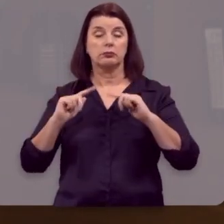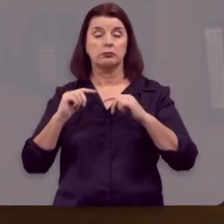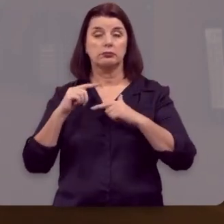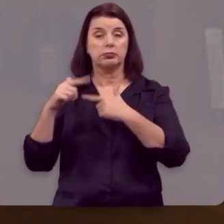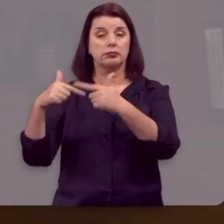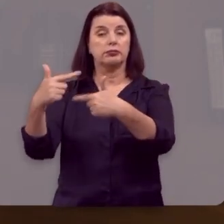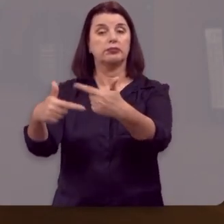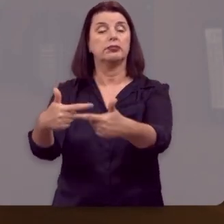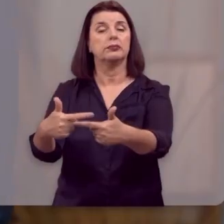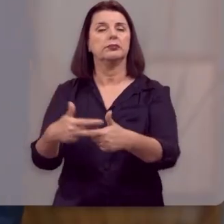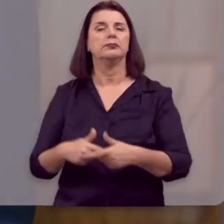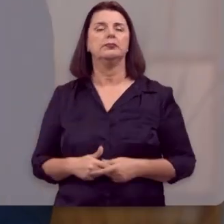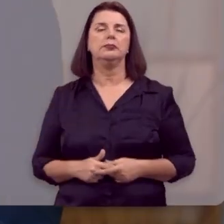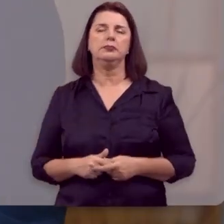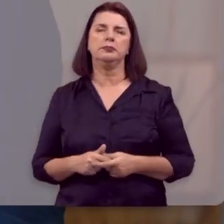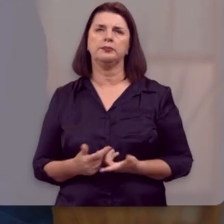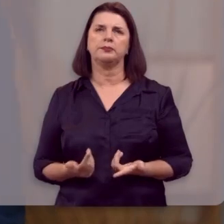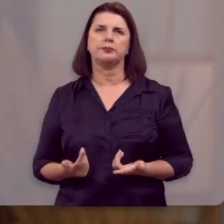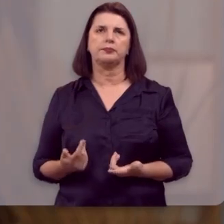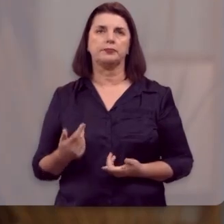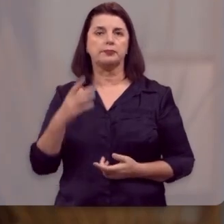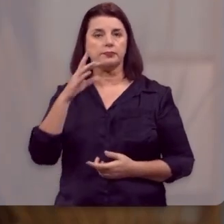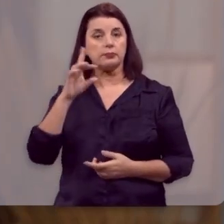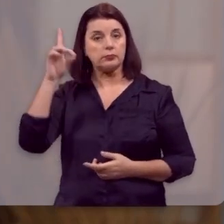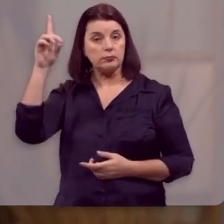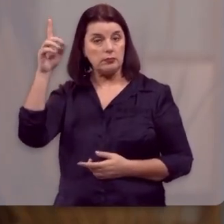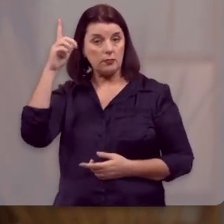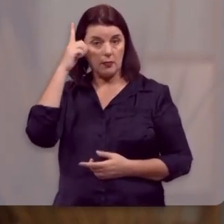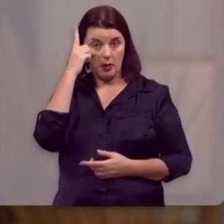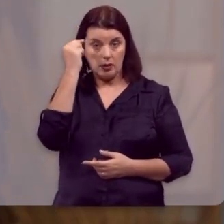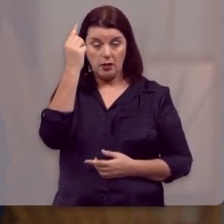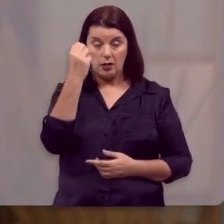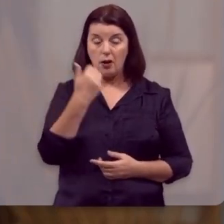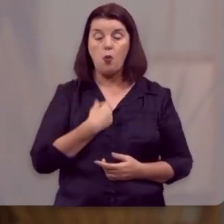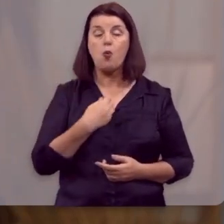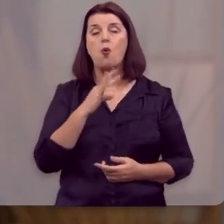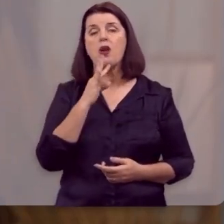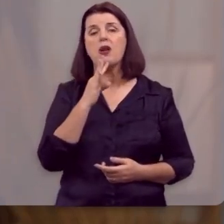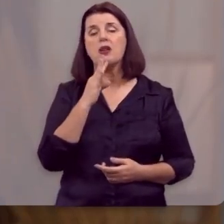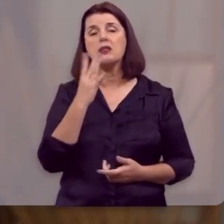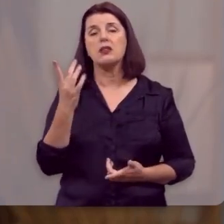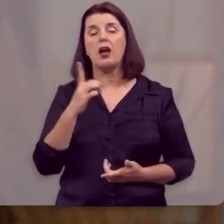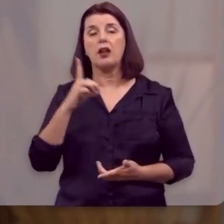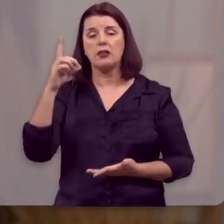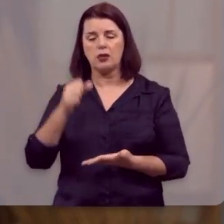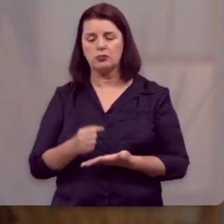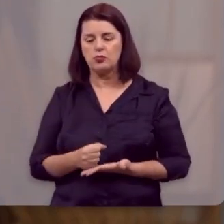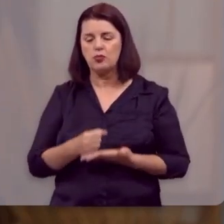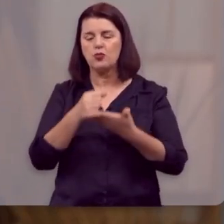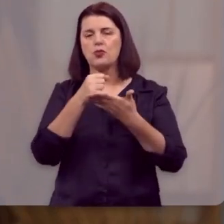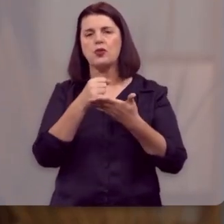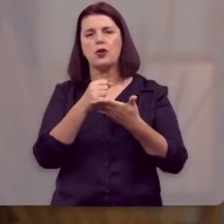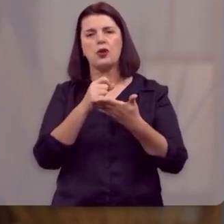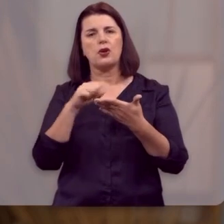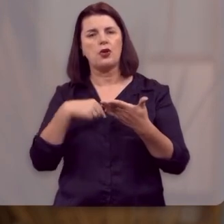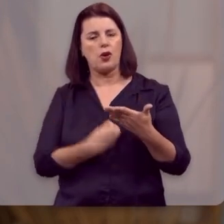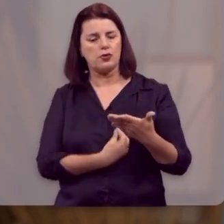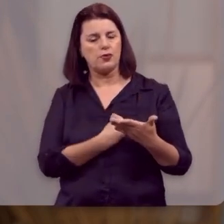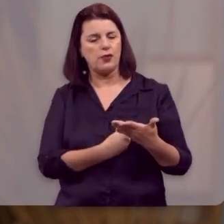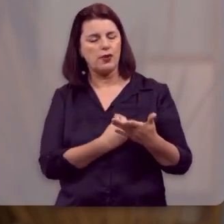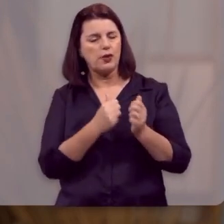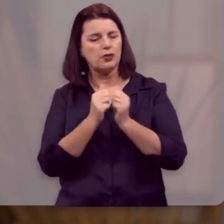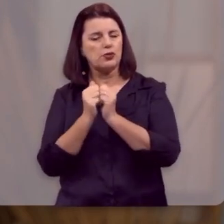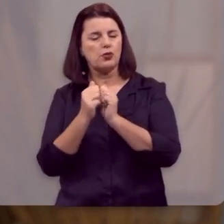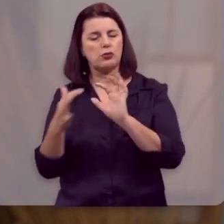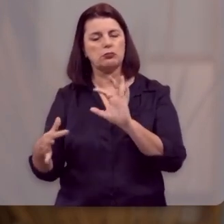humana. O Deus que os atenienses não conheciam é o Deus da providência. Nele vivemos, nos movemos,